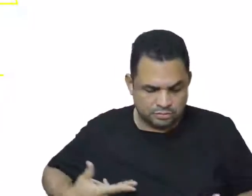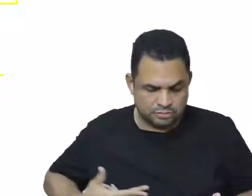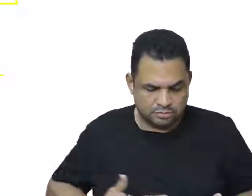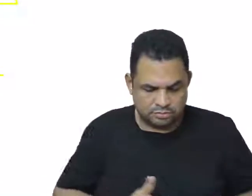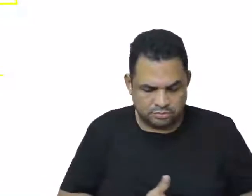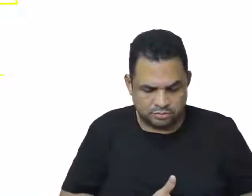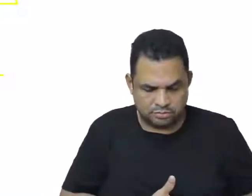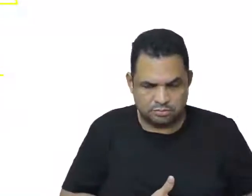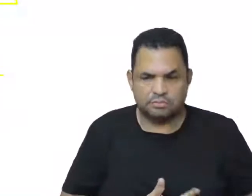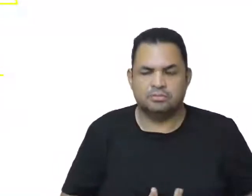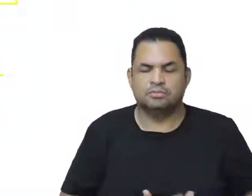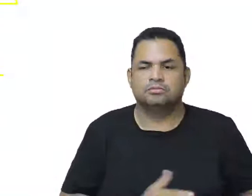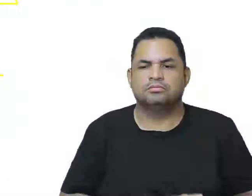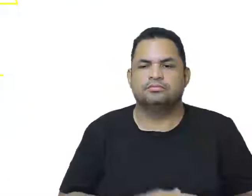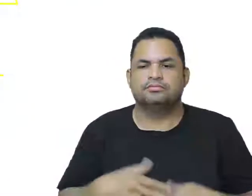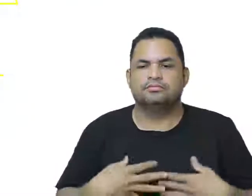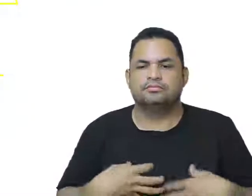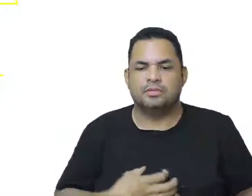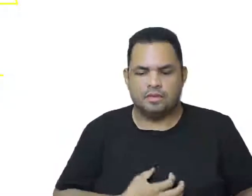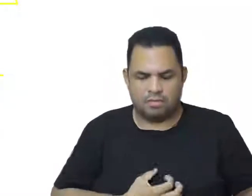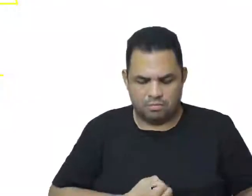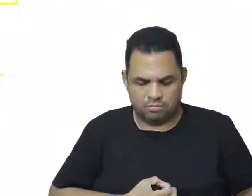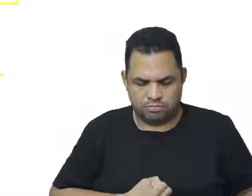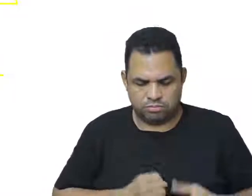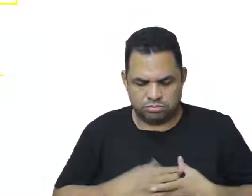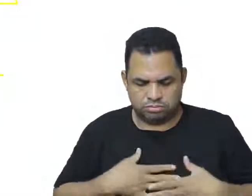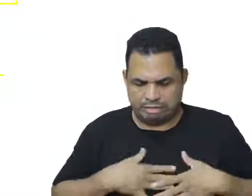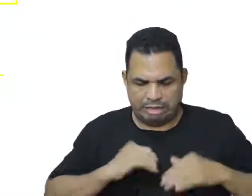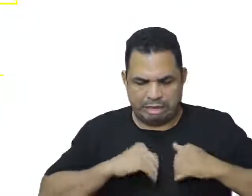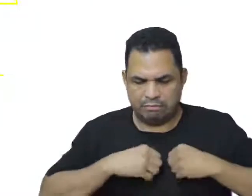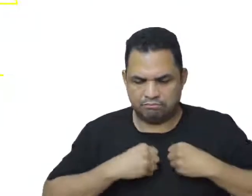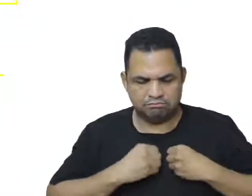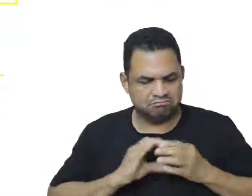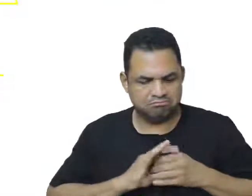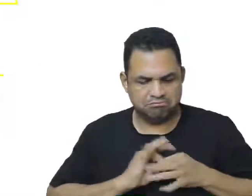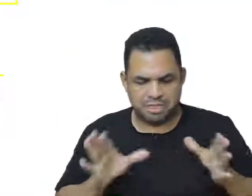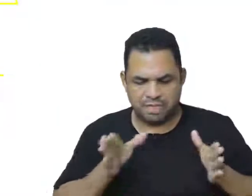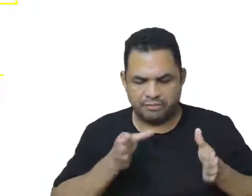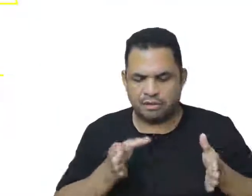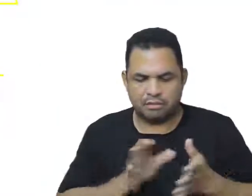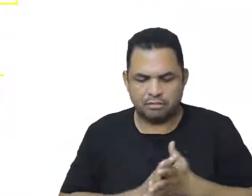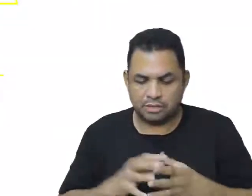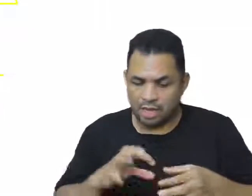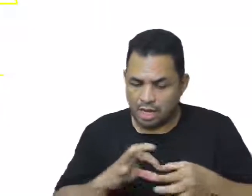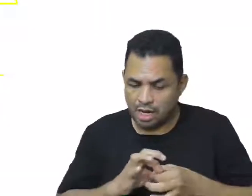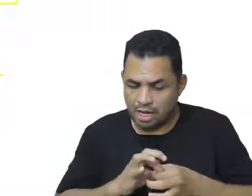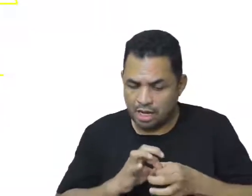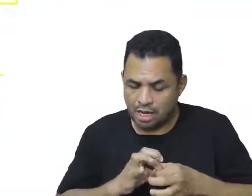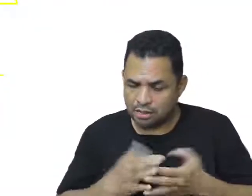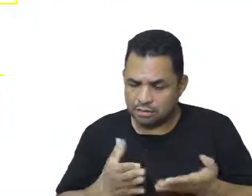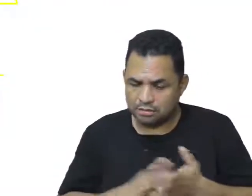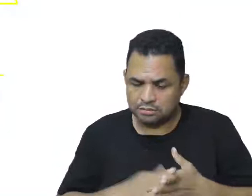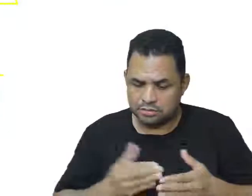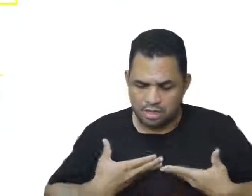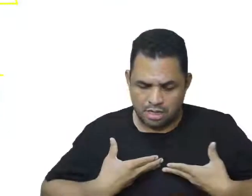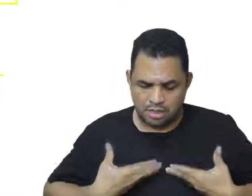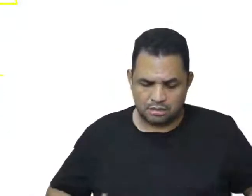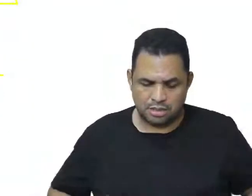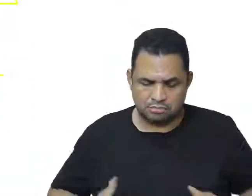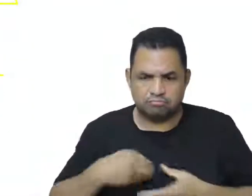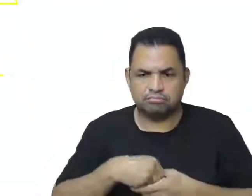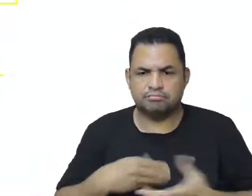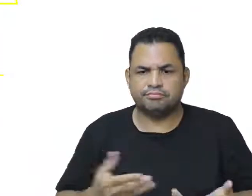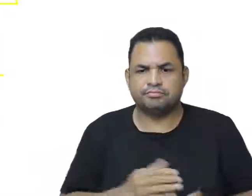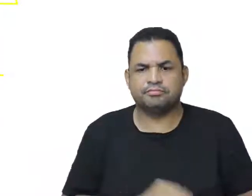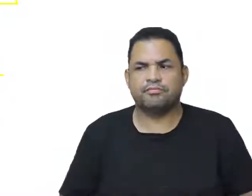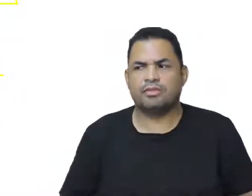uma pessoa, o estômago dela não está solto lá dentro, ele está preso às paredes internas do nosso organismo,